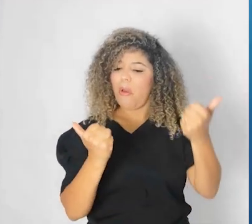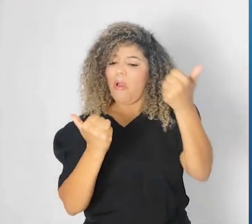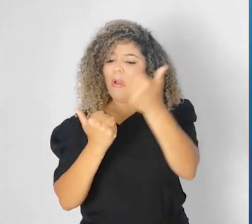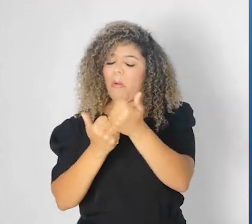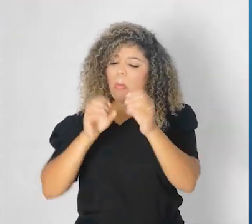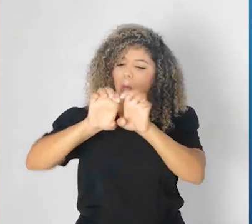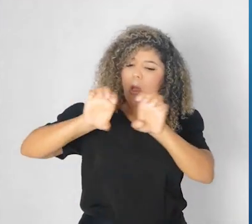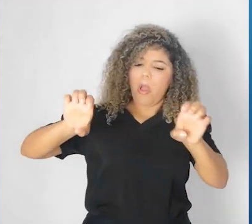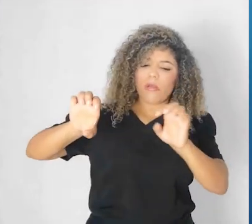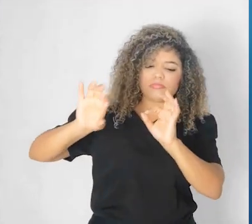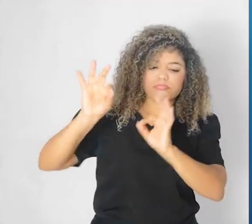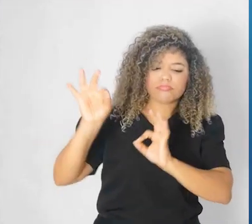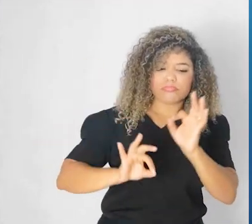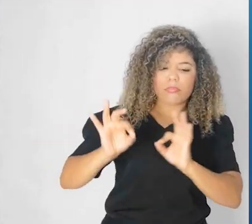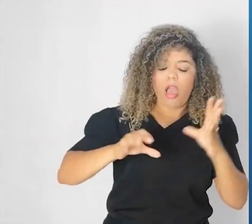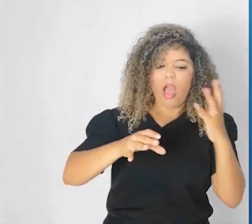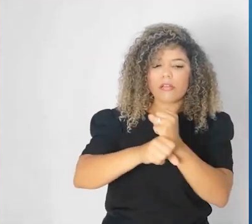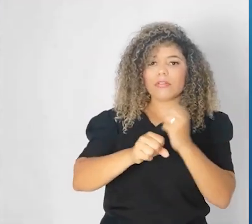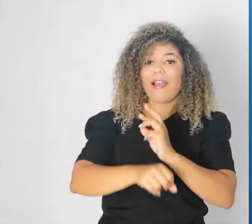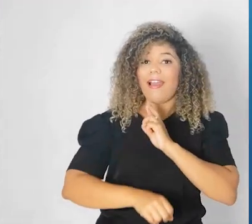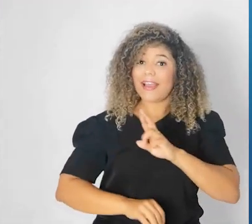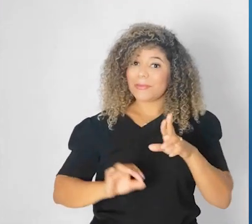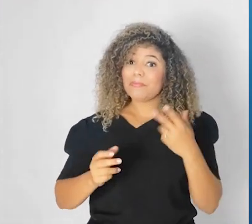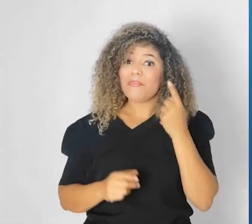nossa equação. Viu só que tranquilo?